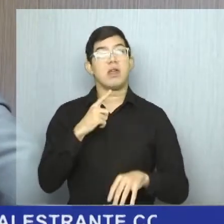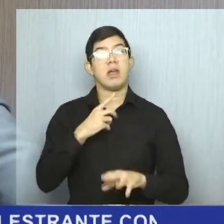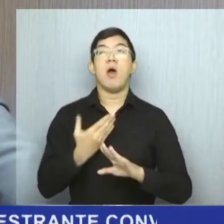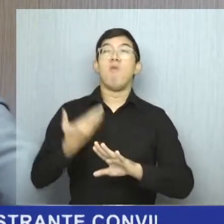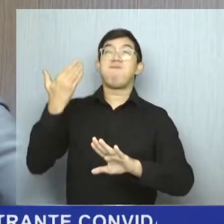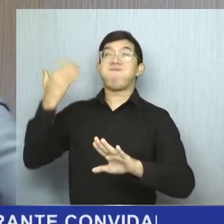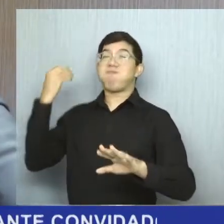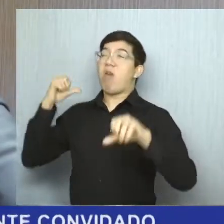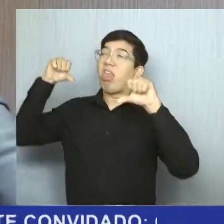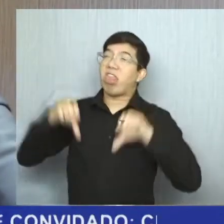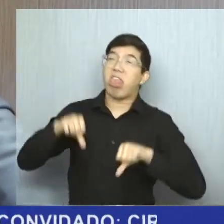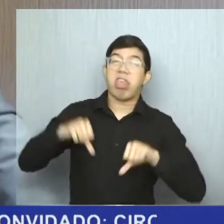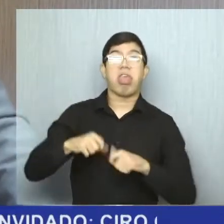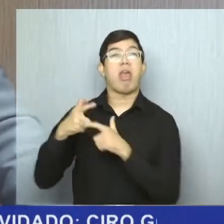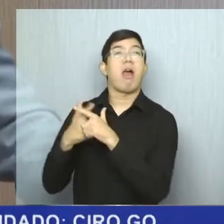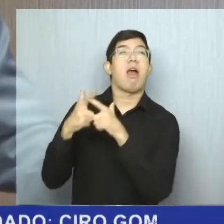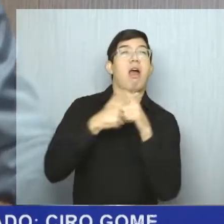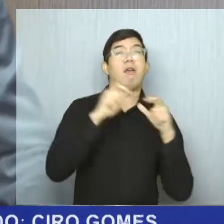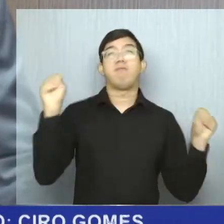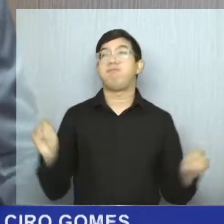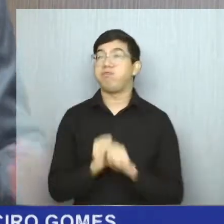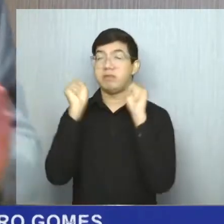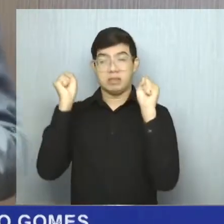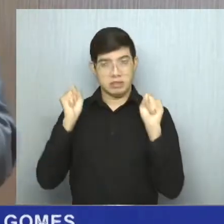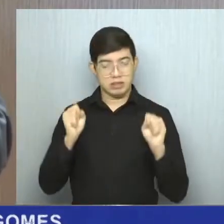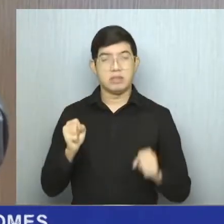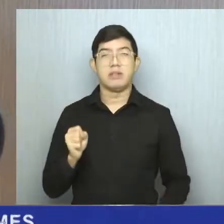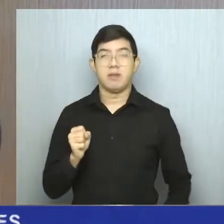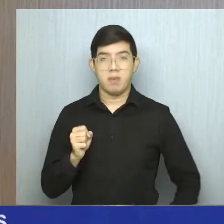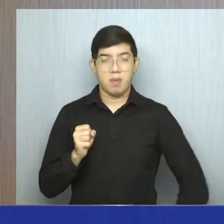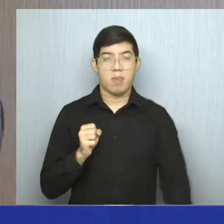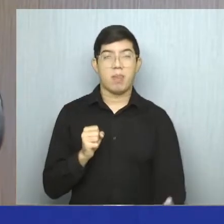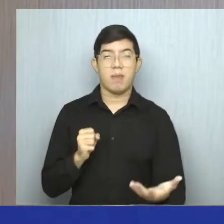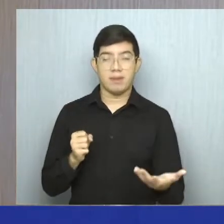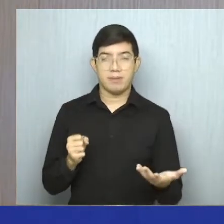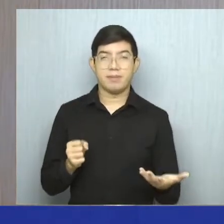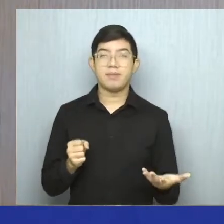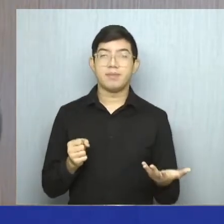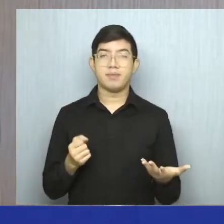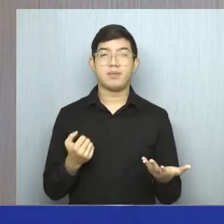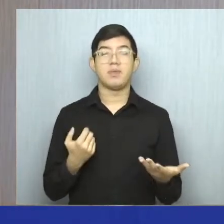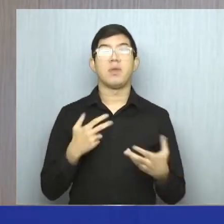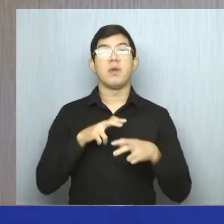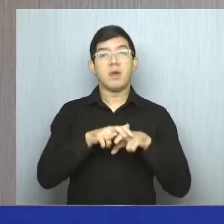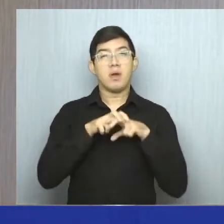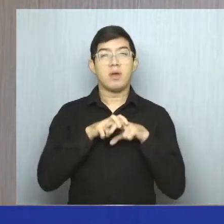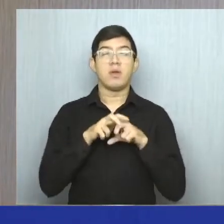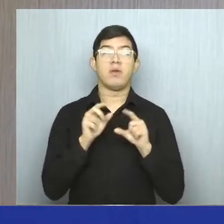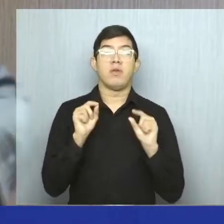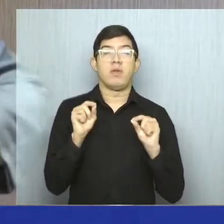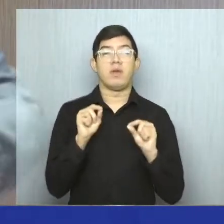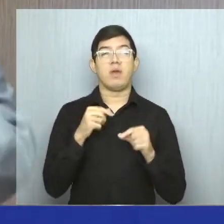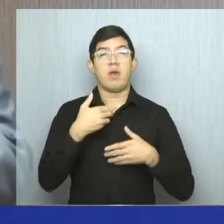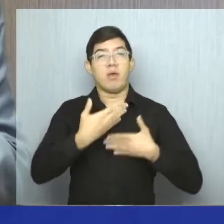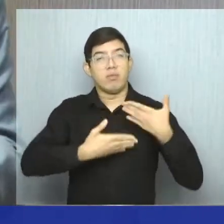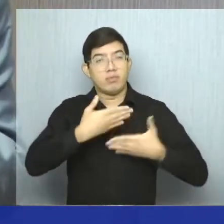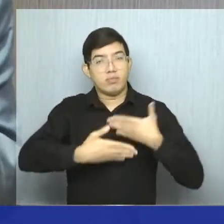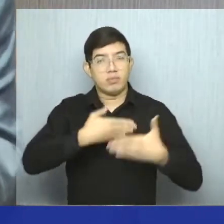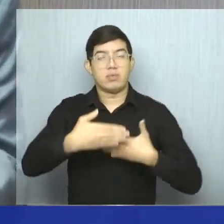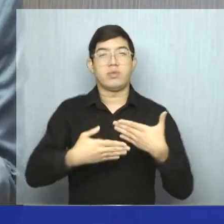de disrupturas. E boa parte disso tem uma história paralela de desmoralização do parlamento, ou de